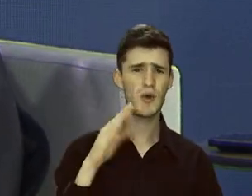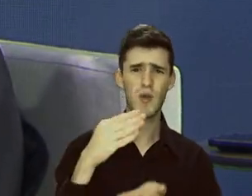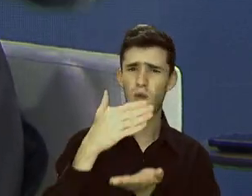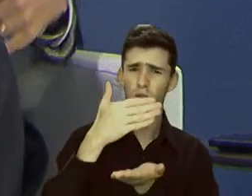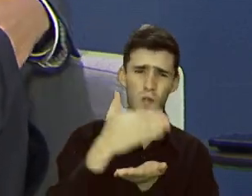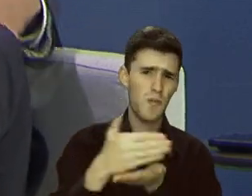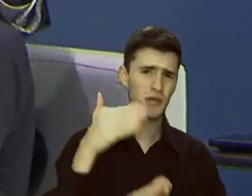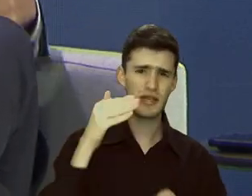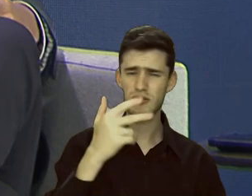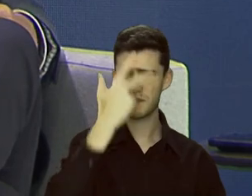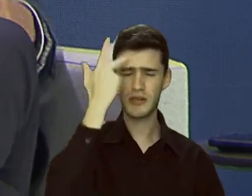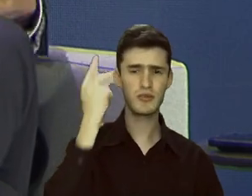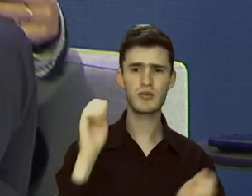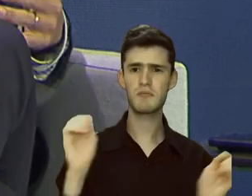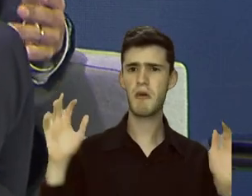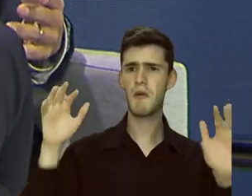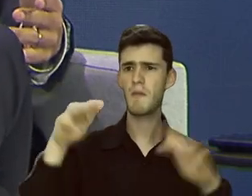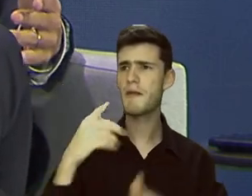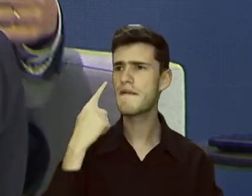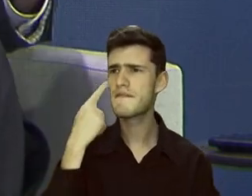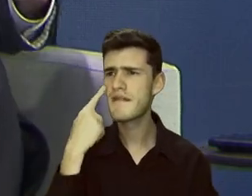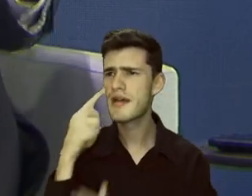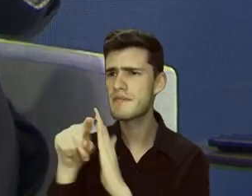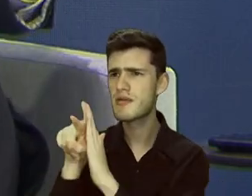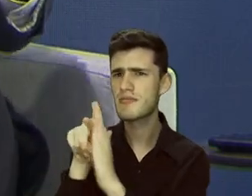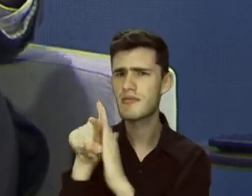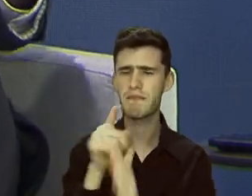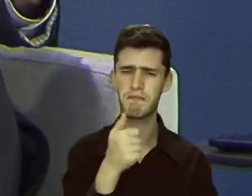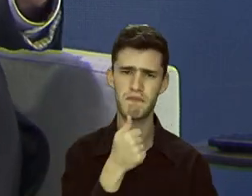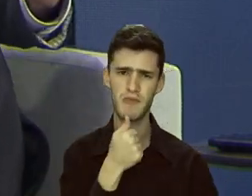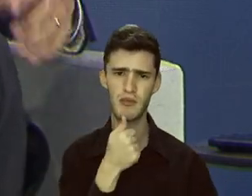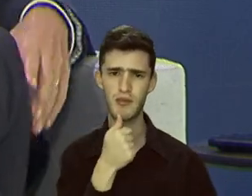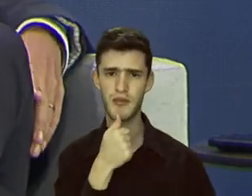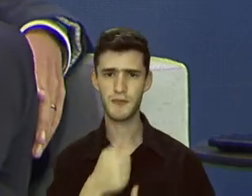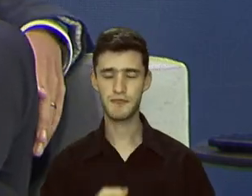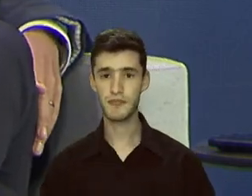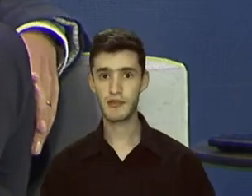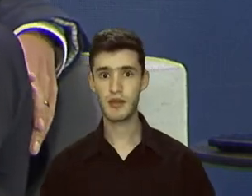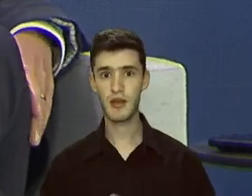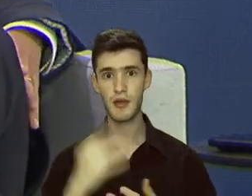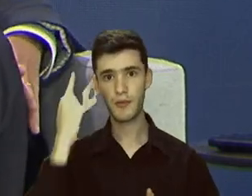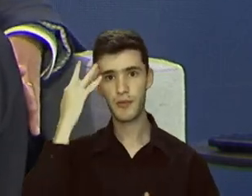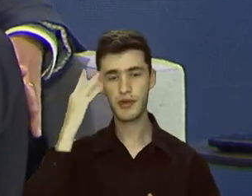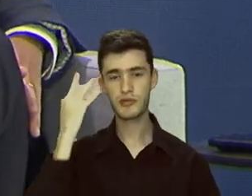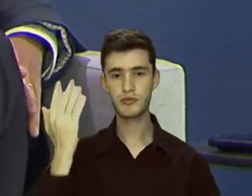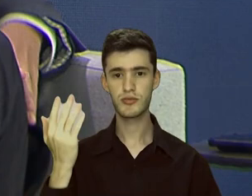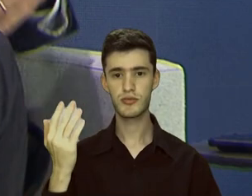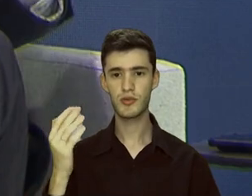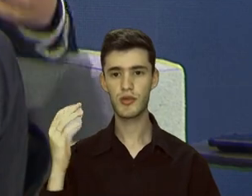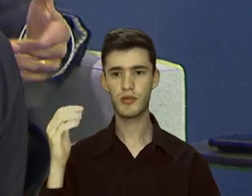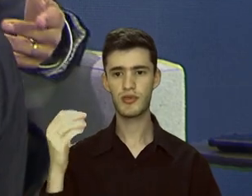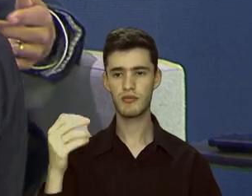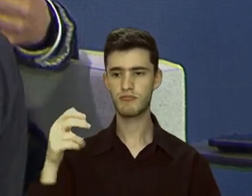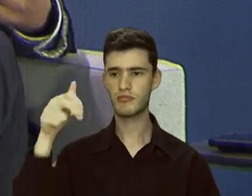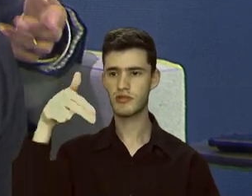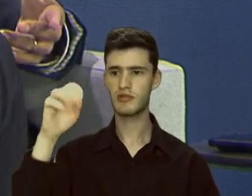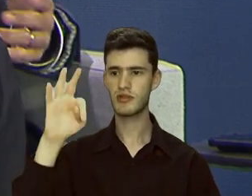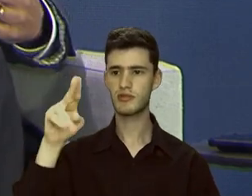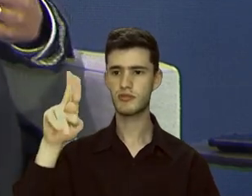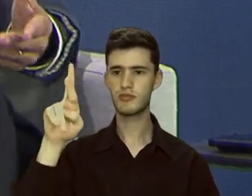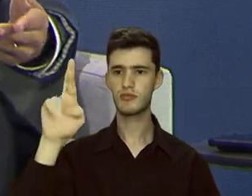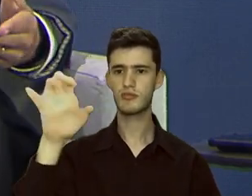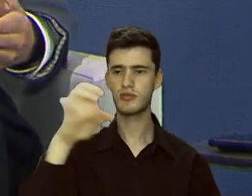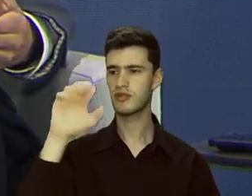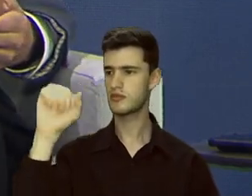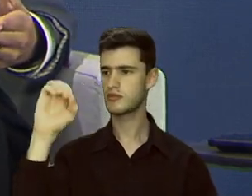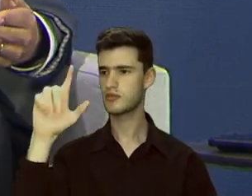eu acho que Nature bem Solutions que é o que a gente tem de mais próximo hoje passará a funcionar em